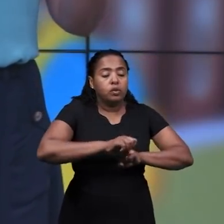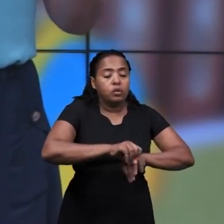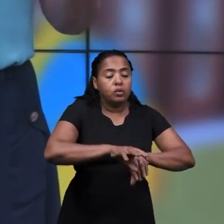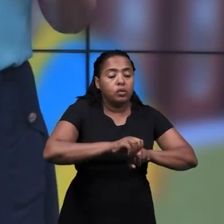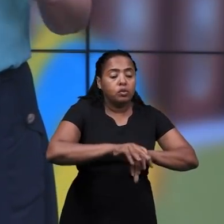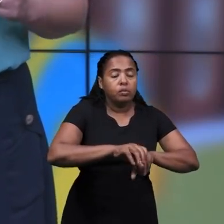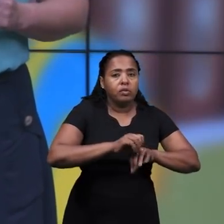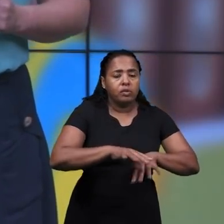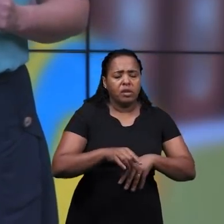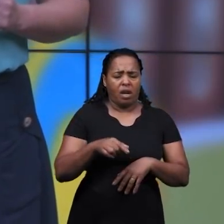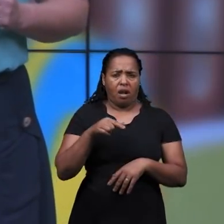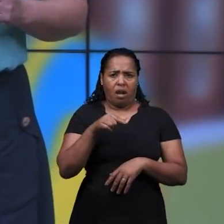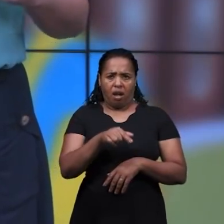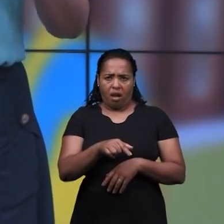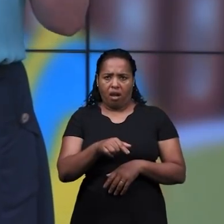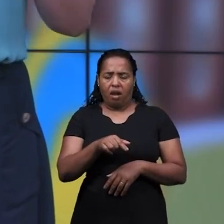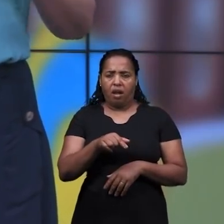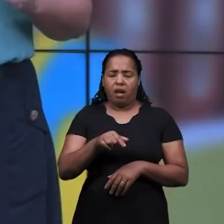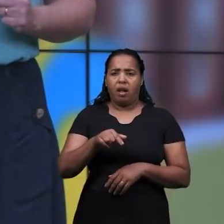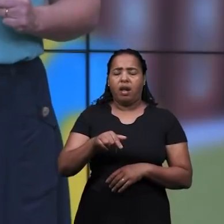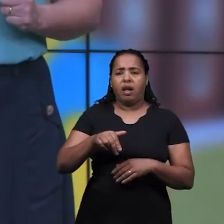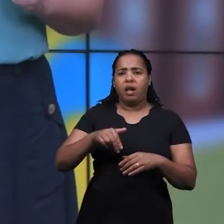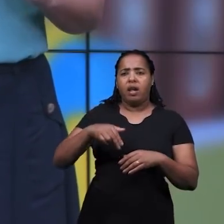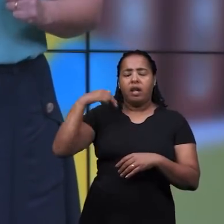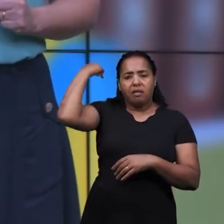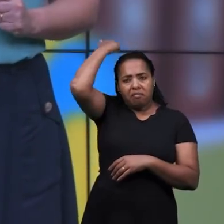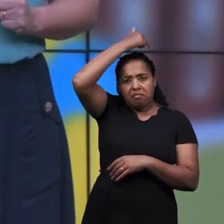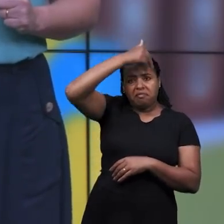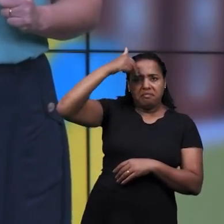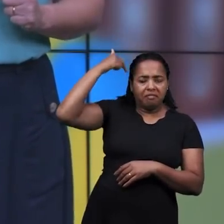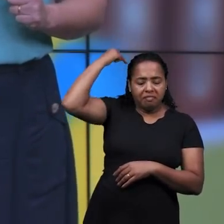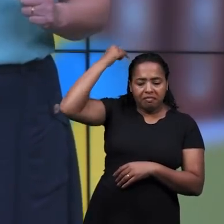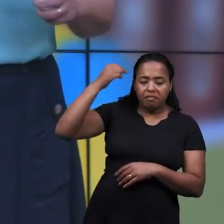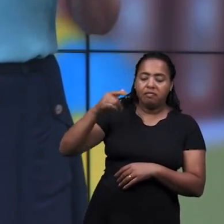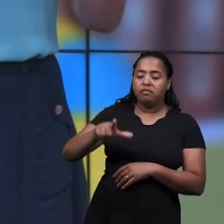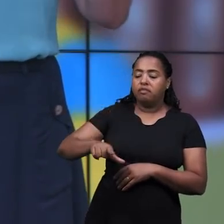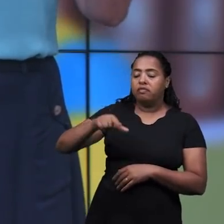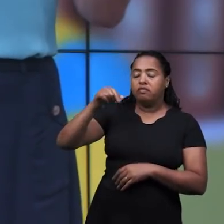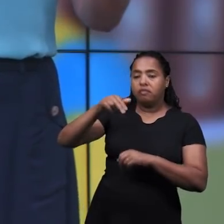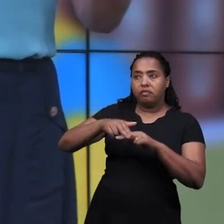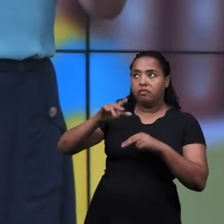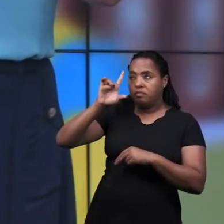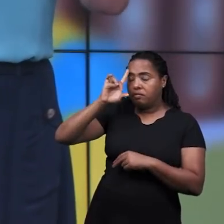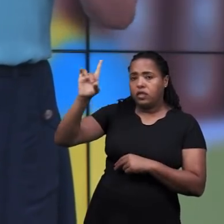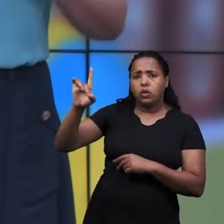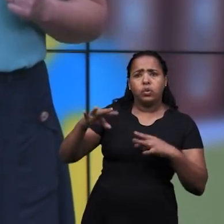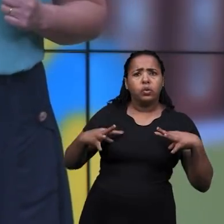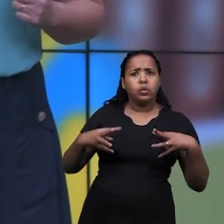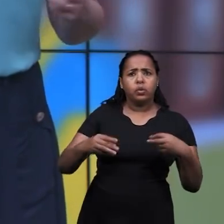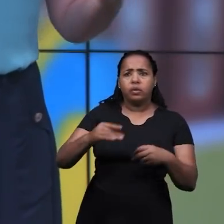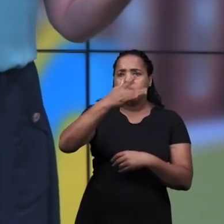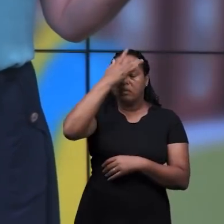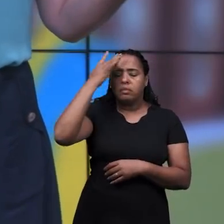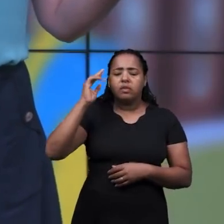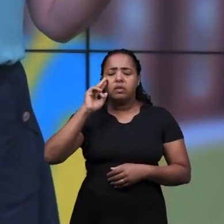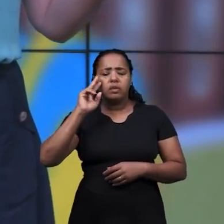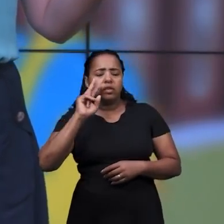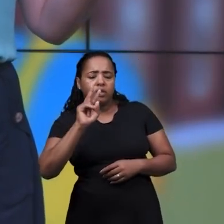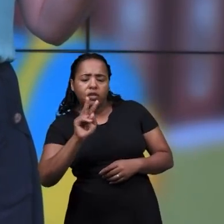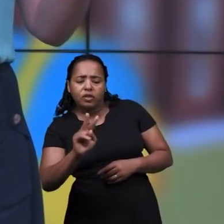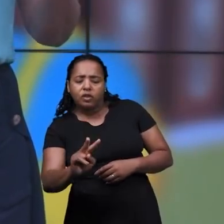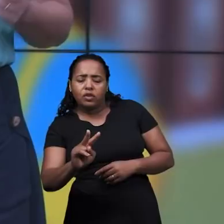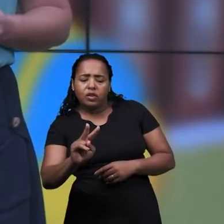ele era nazireu de Deus, um homem separado, escolhido. E todos que olhavam para Sansão viam